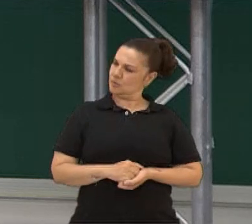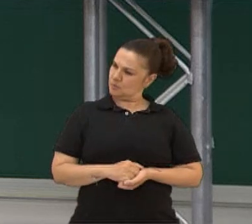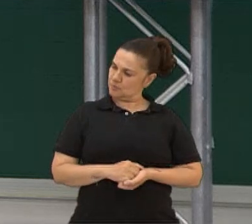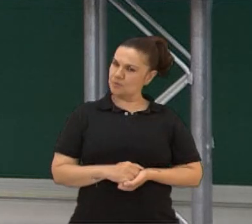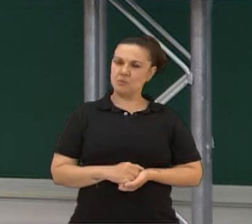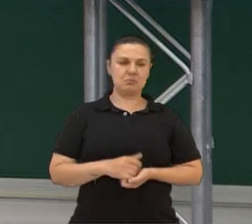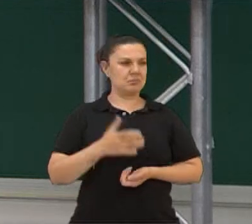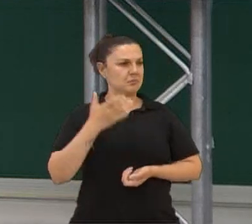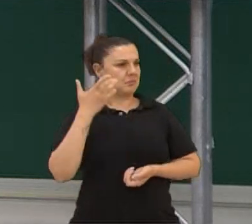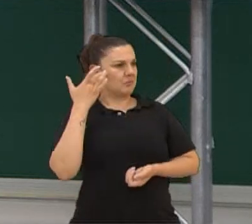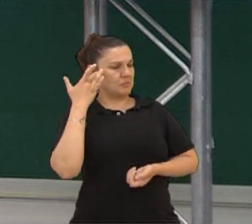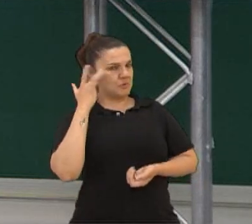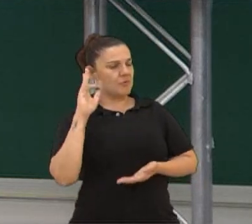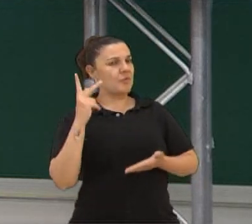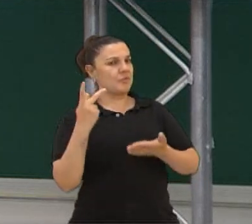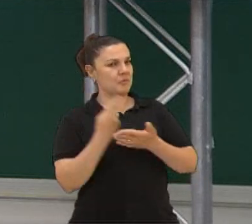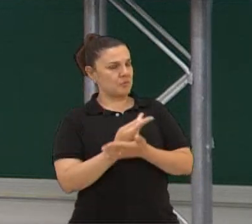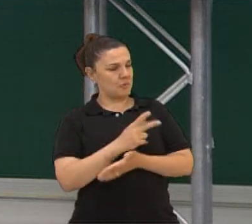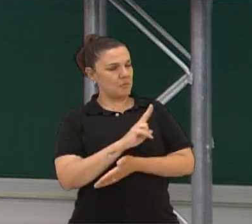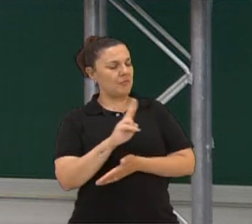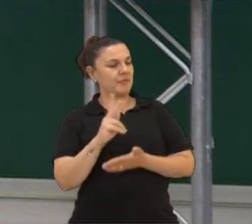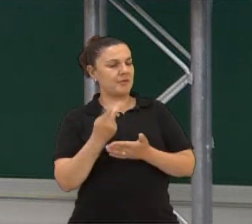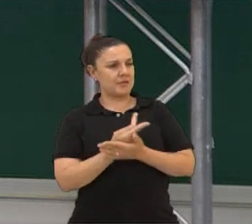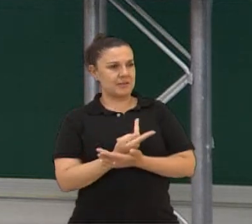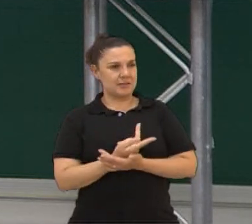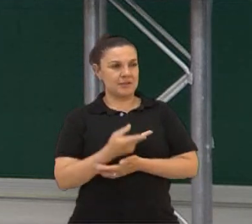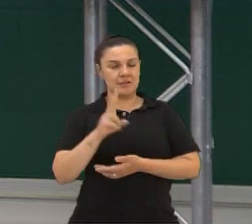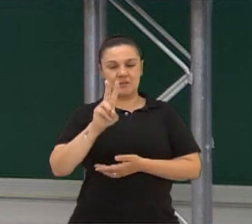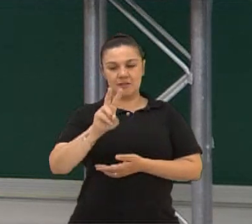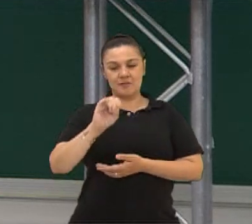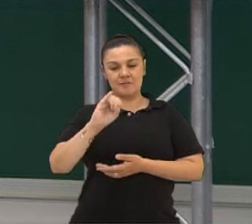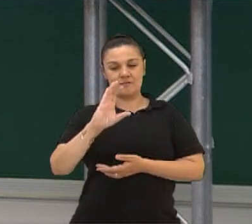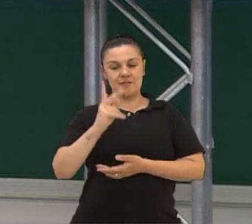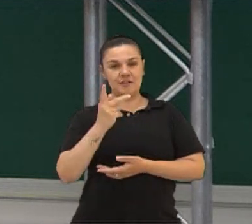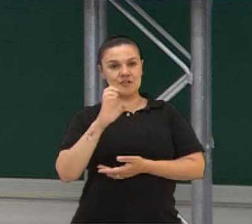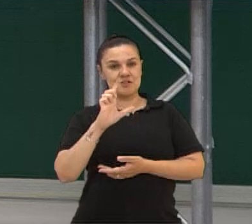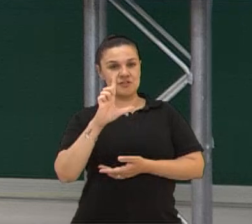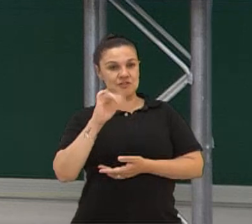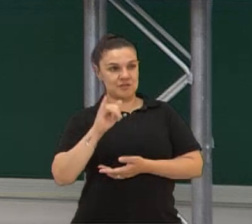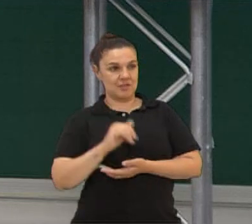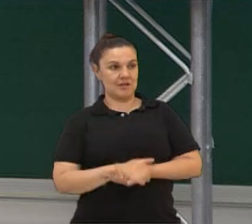Nossa, não sei se eu não vou errar o nome dela, mas é Vicelli